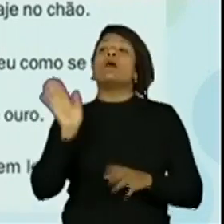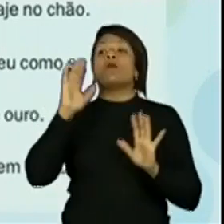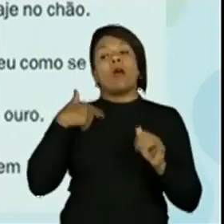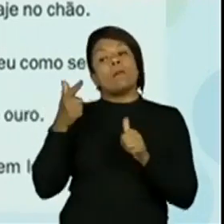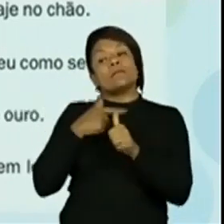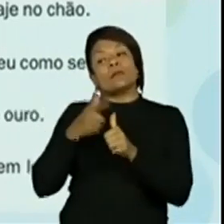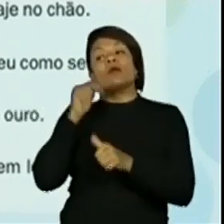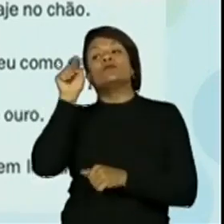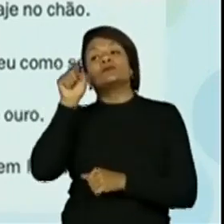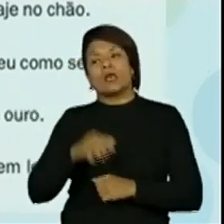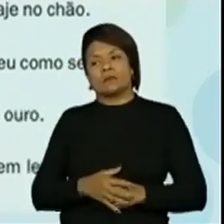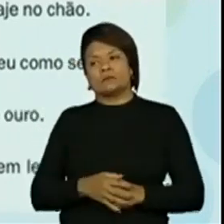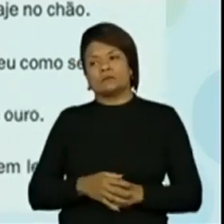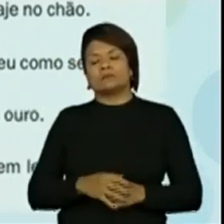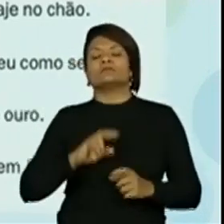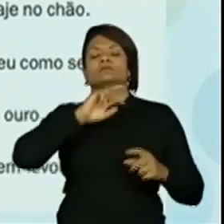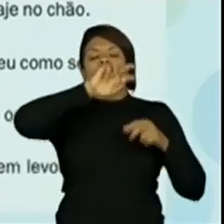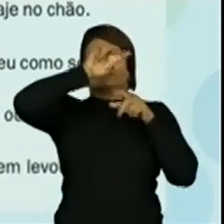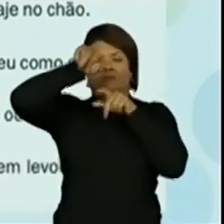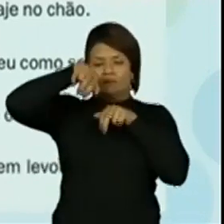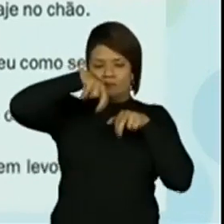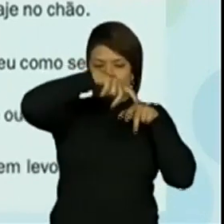Joãozinho. Desceram e